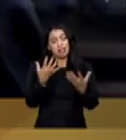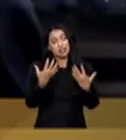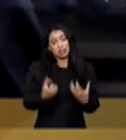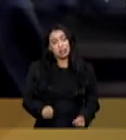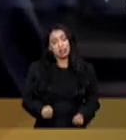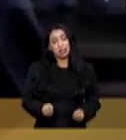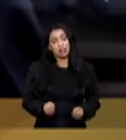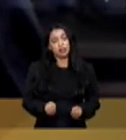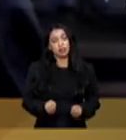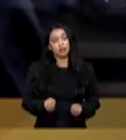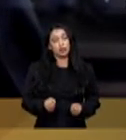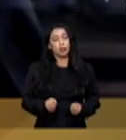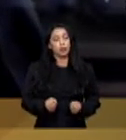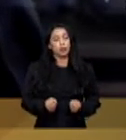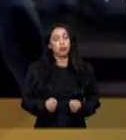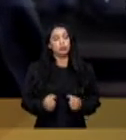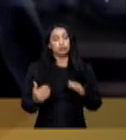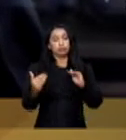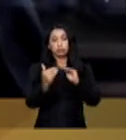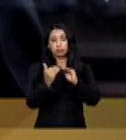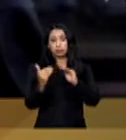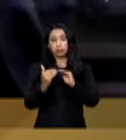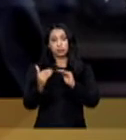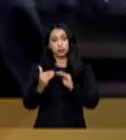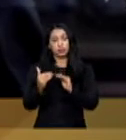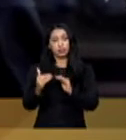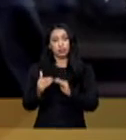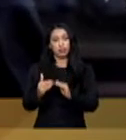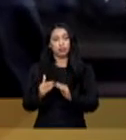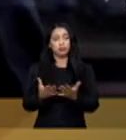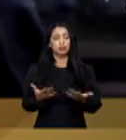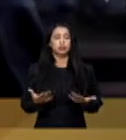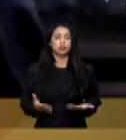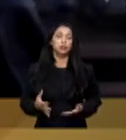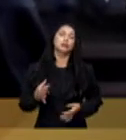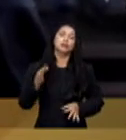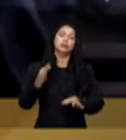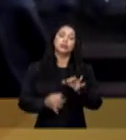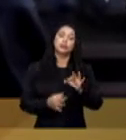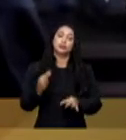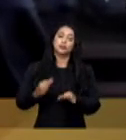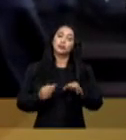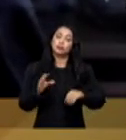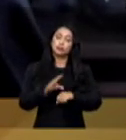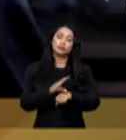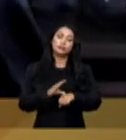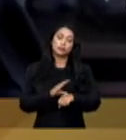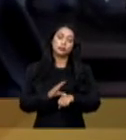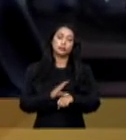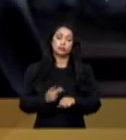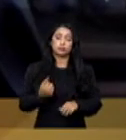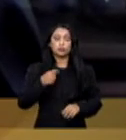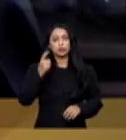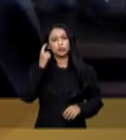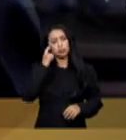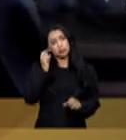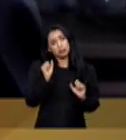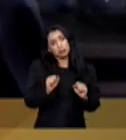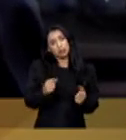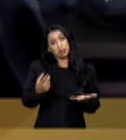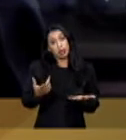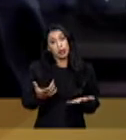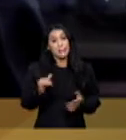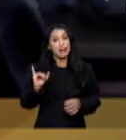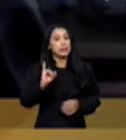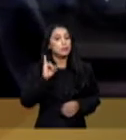inaceitável pelo ordenamento jurídico constitucional, o que me parece ser o caso aqui, com um detalhe